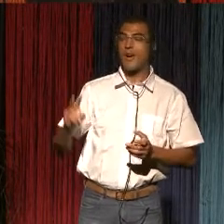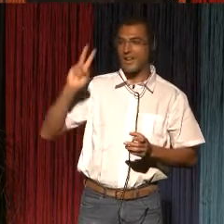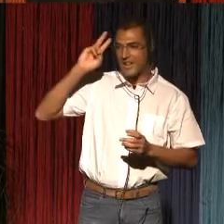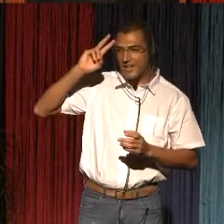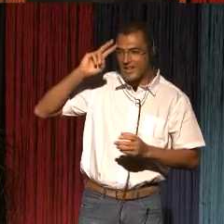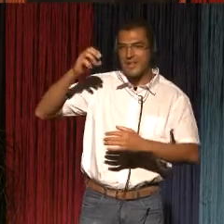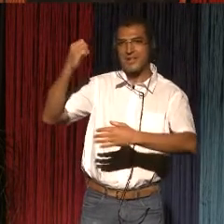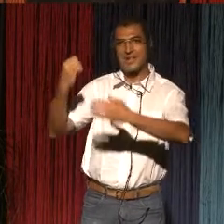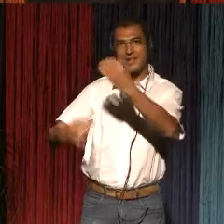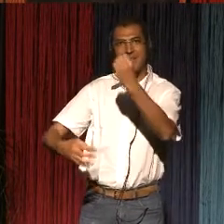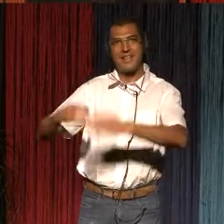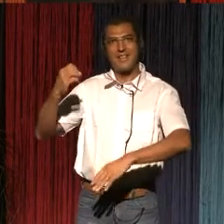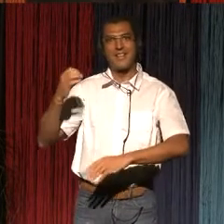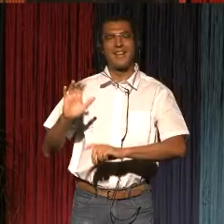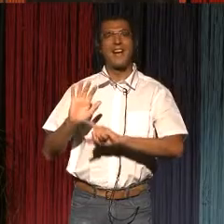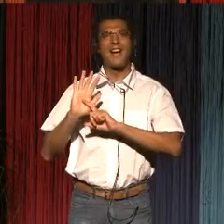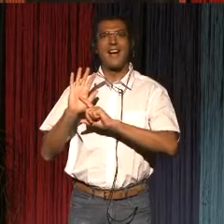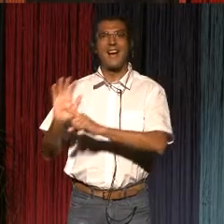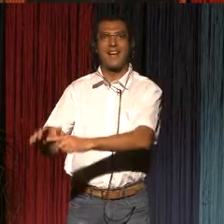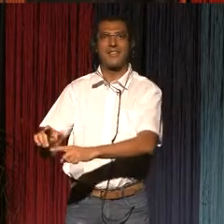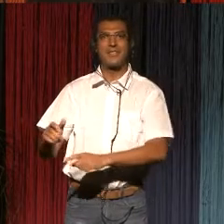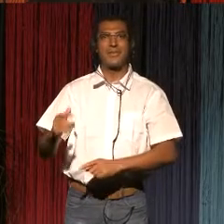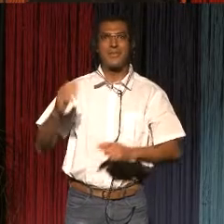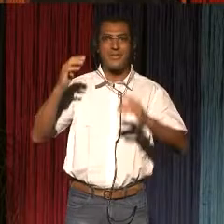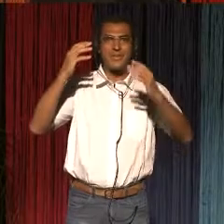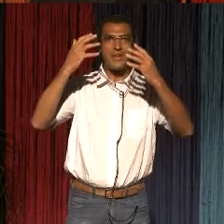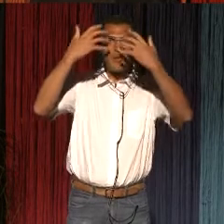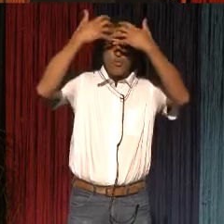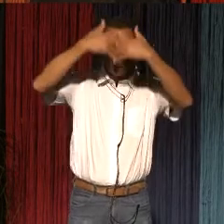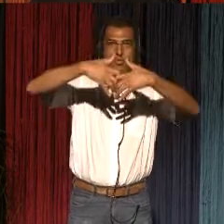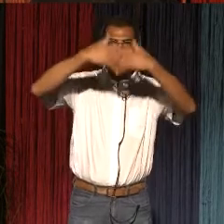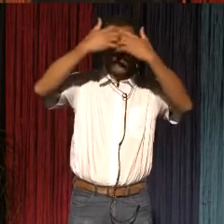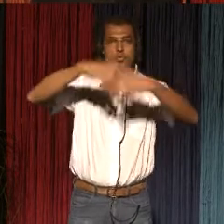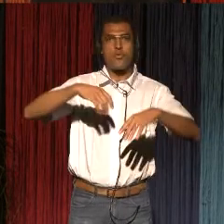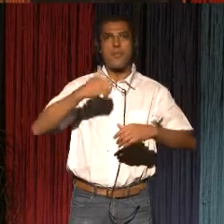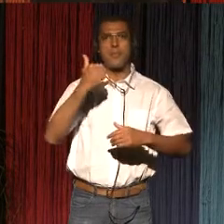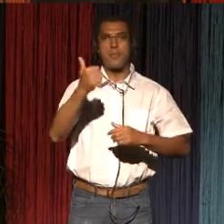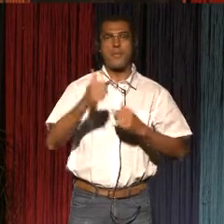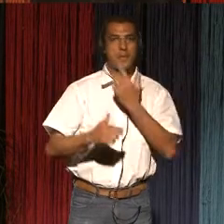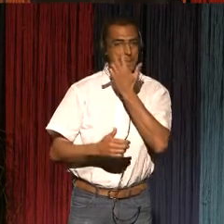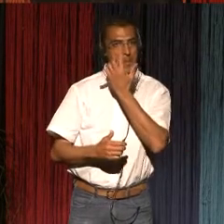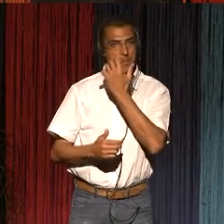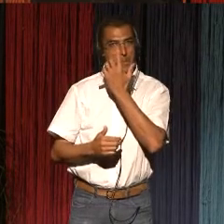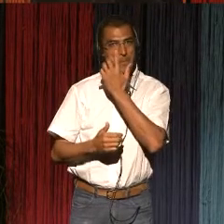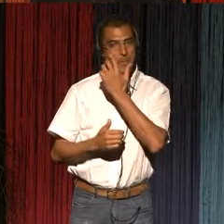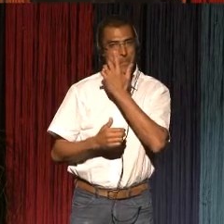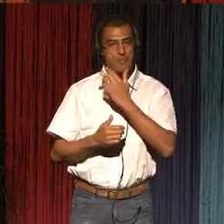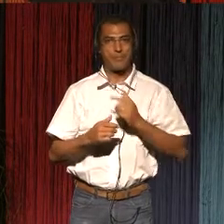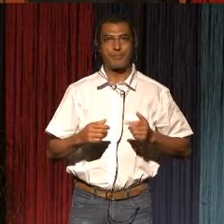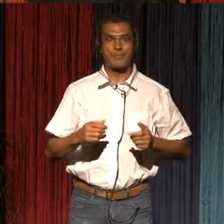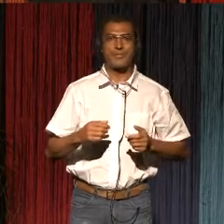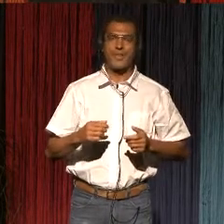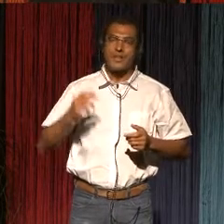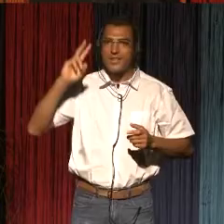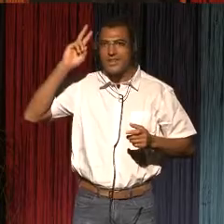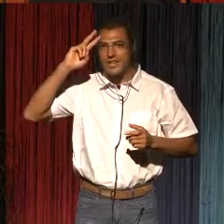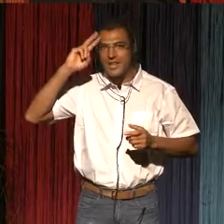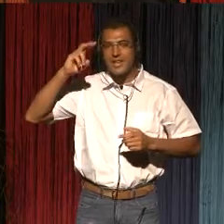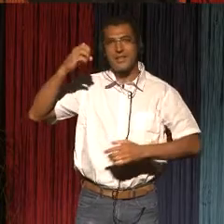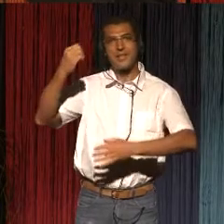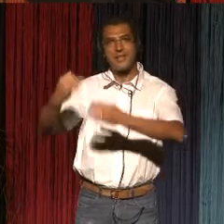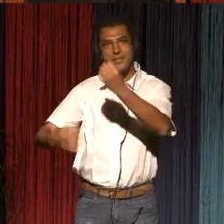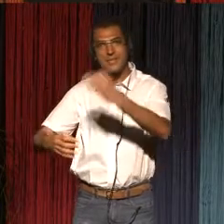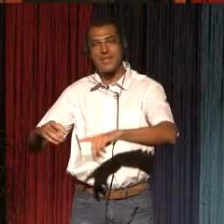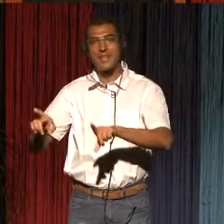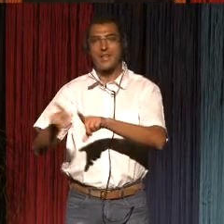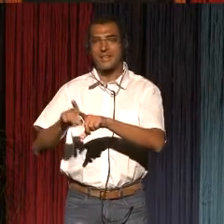e melhorar tanto a memória ocupacional quanto a atenção sustentada. Tanto a contação de histórias quanto escutar